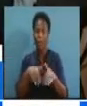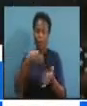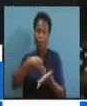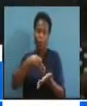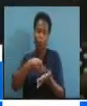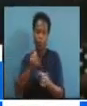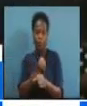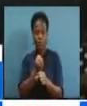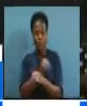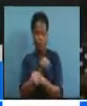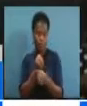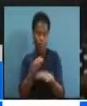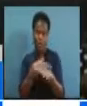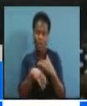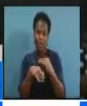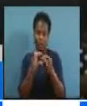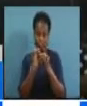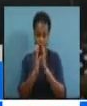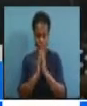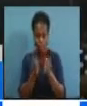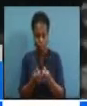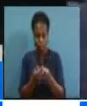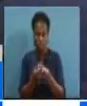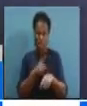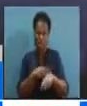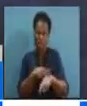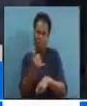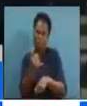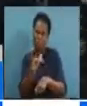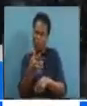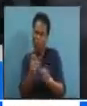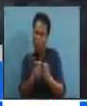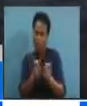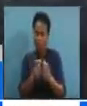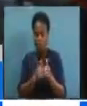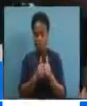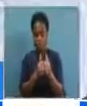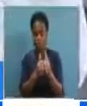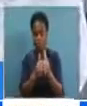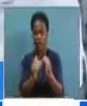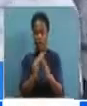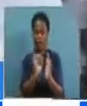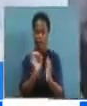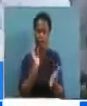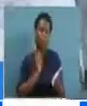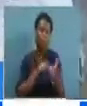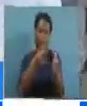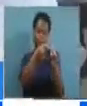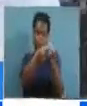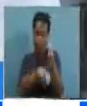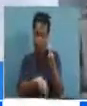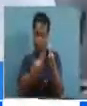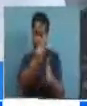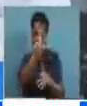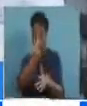o serviço religioso e, já perto do meio-dia, foi acompanhado à sua última morada, no cemitério